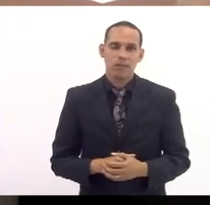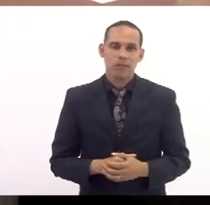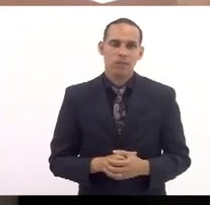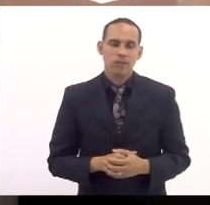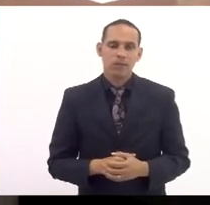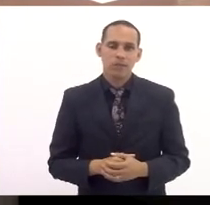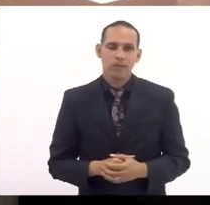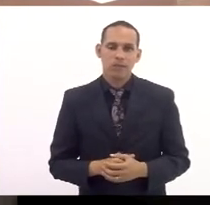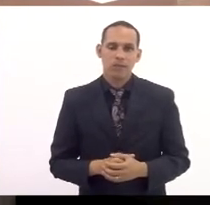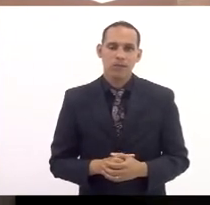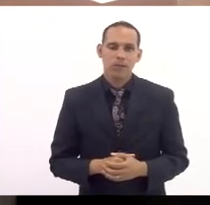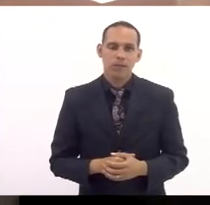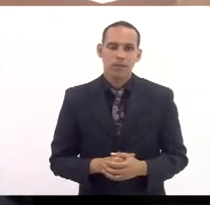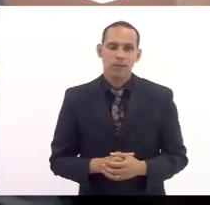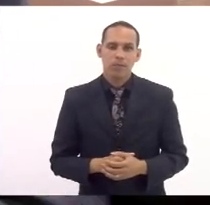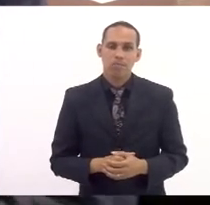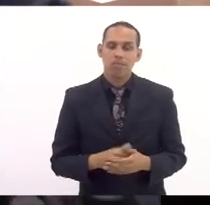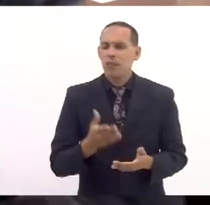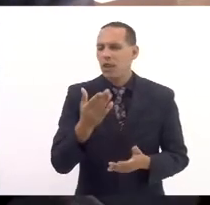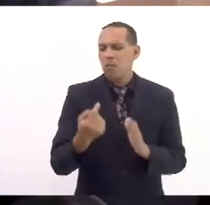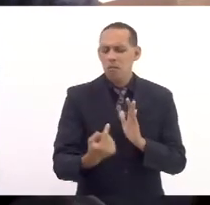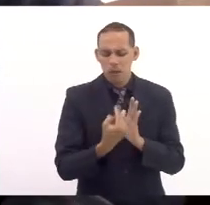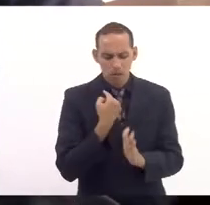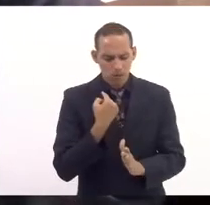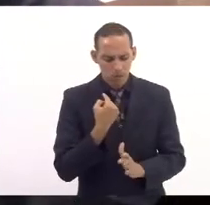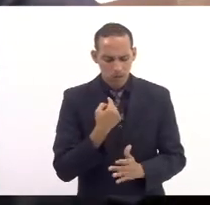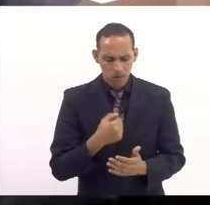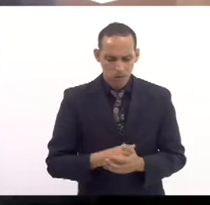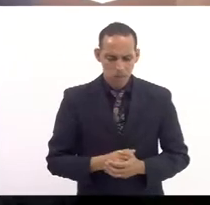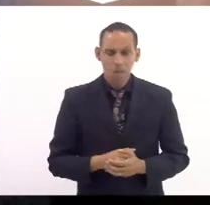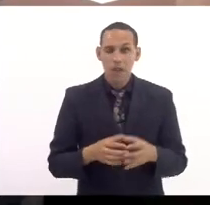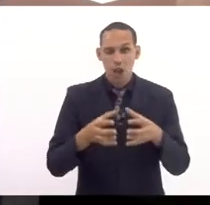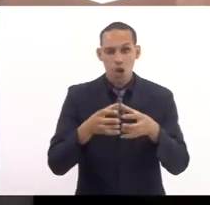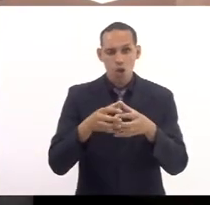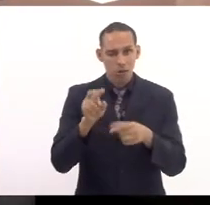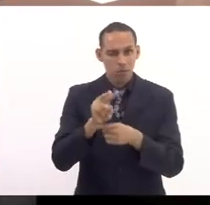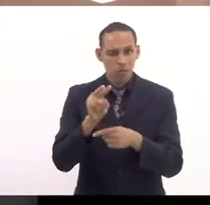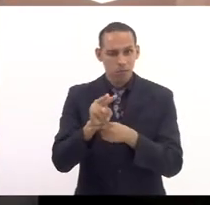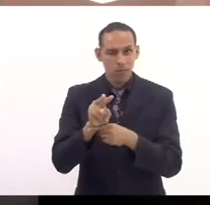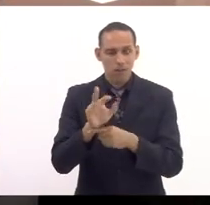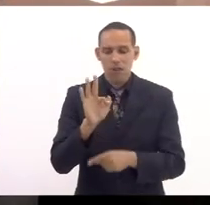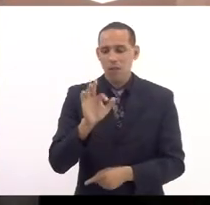Sobre... Acho que a excelência me perguntou sobre a força-tarefa.